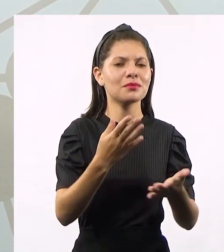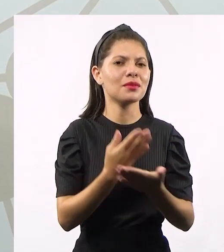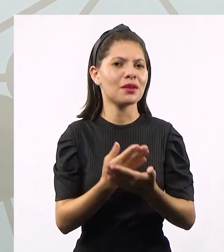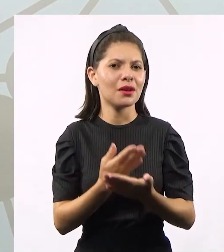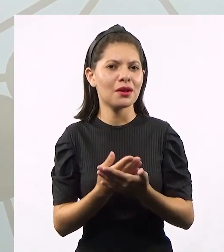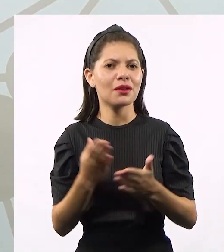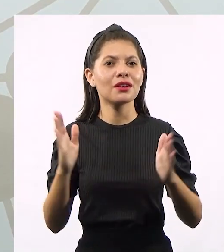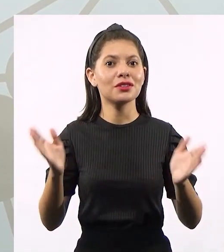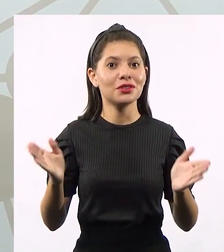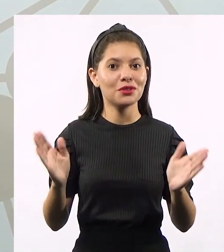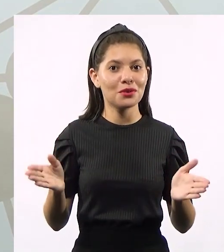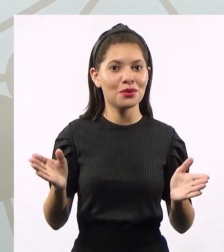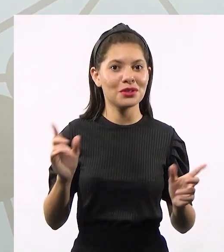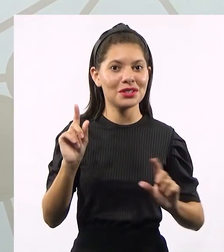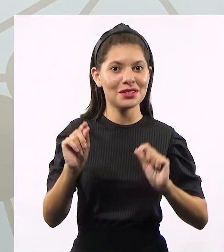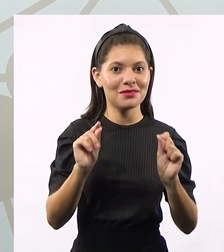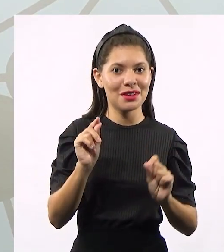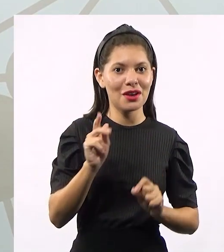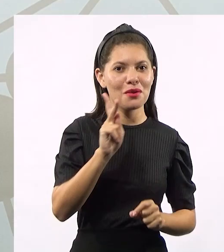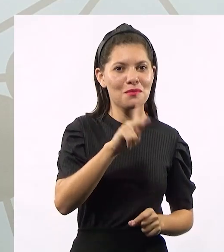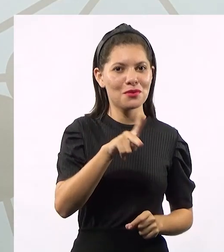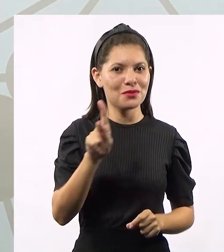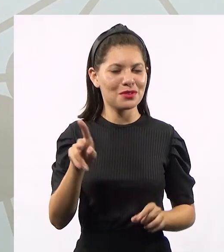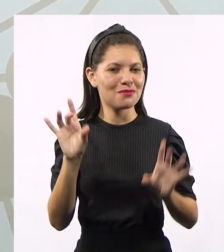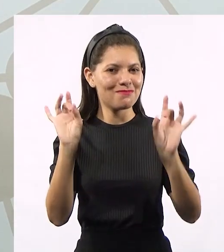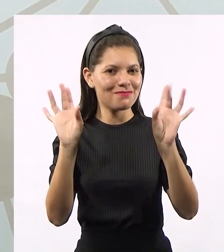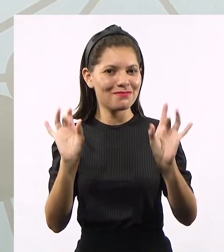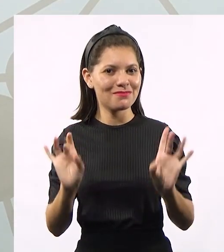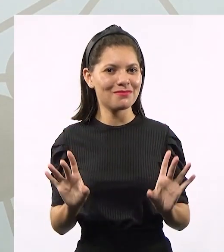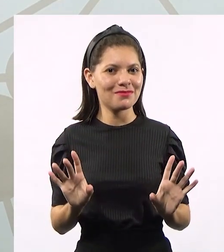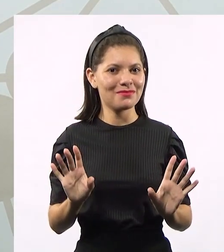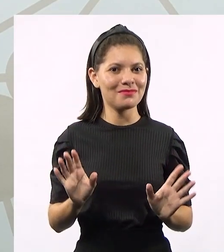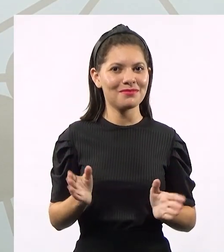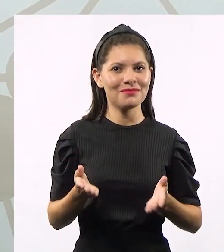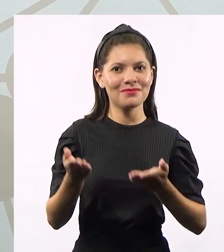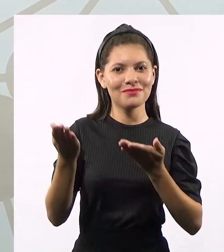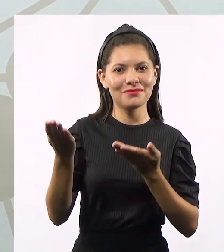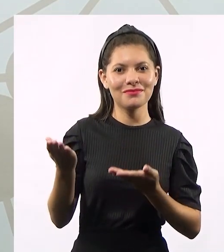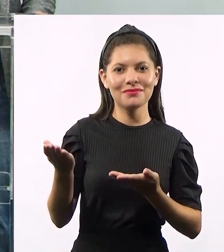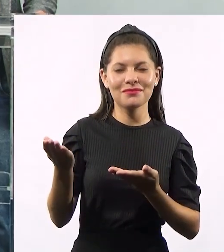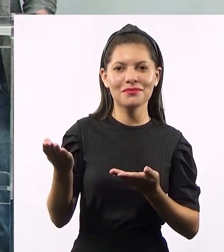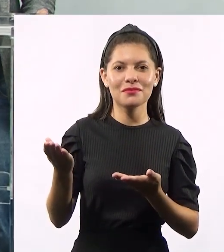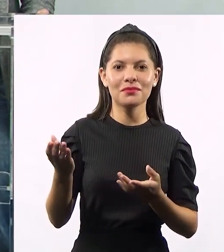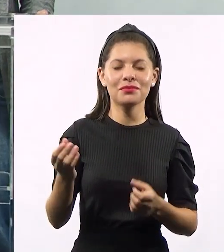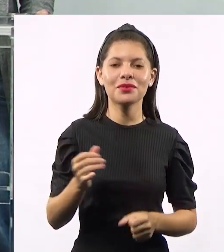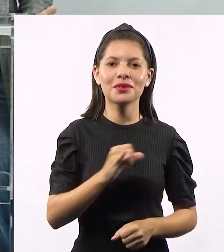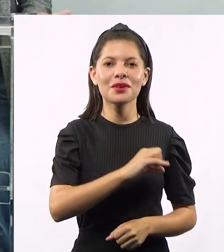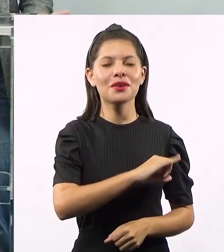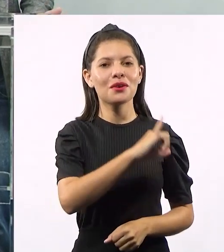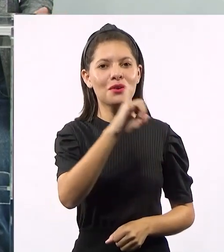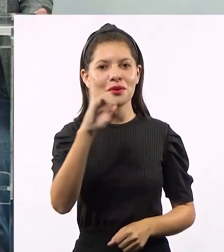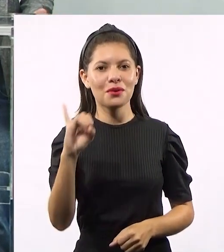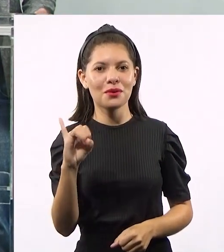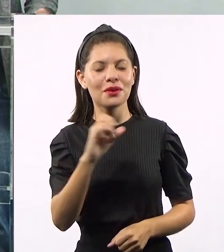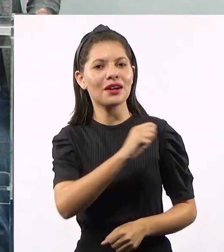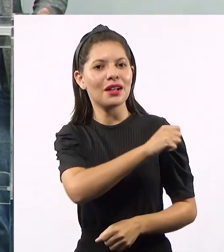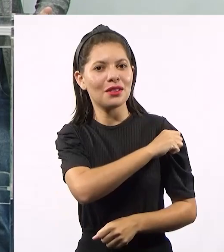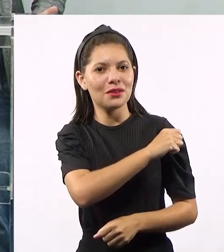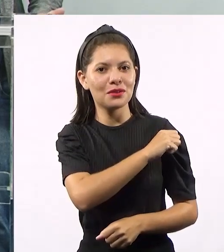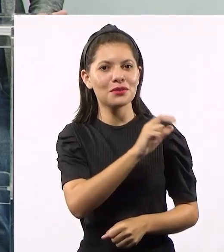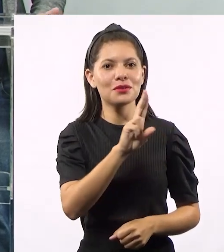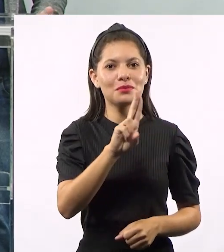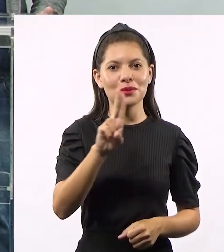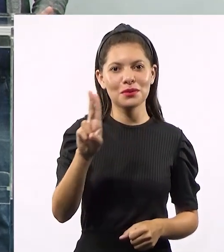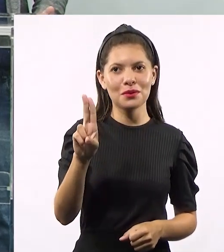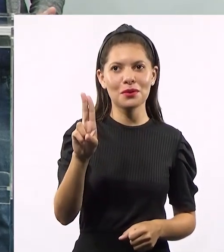um convidado mais que especial, que eu vou deixar que ele mesmo se apresente. Olá, alunos. Meu nome é Rafael Nink.